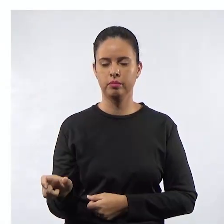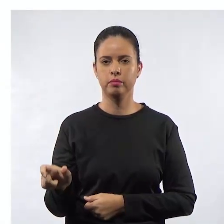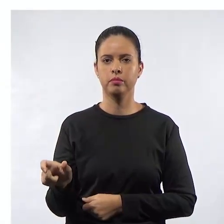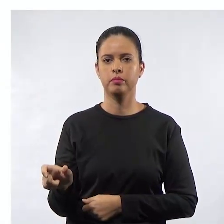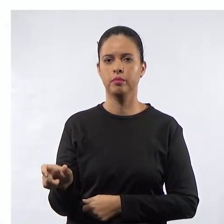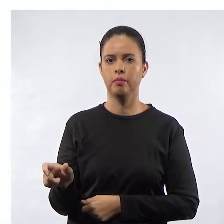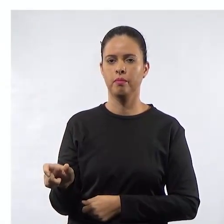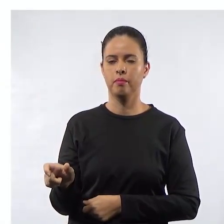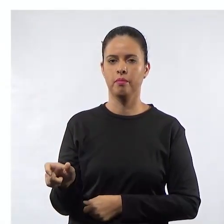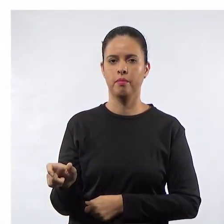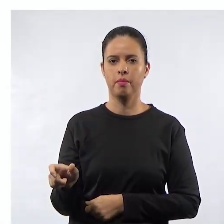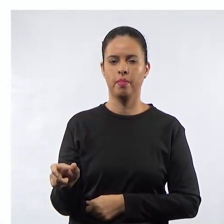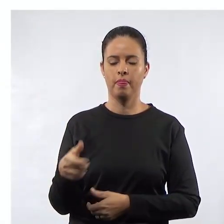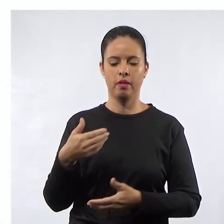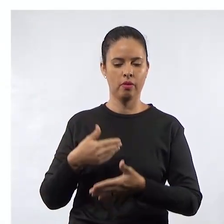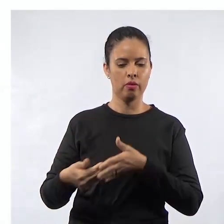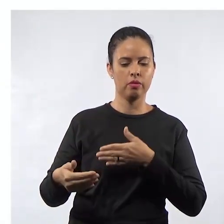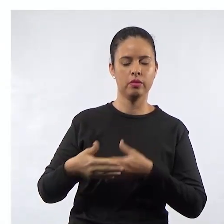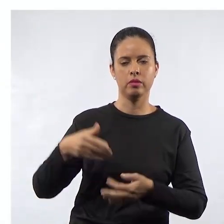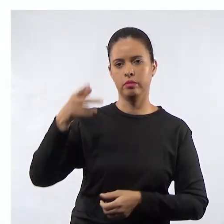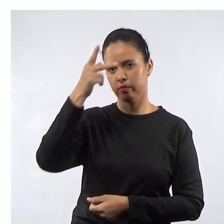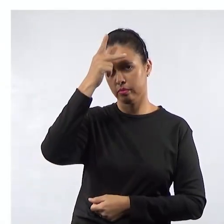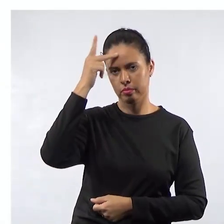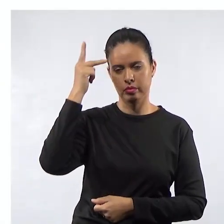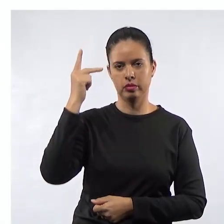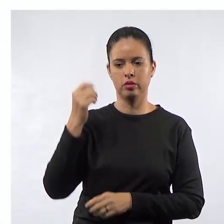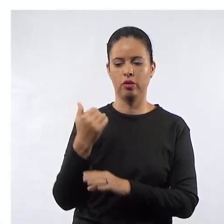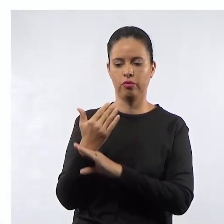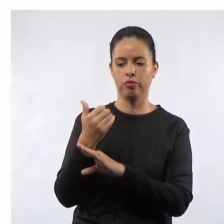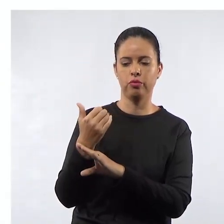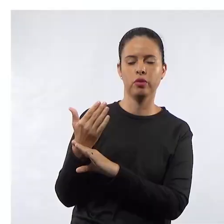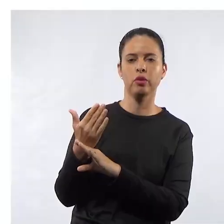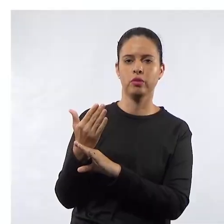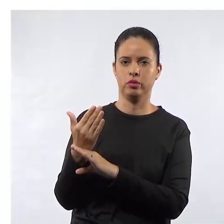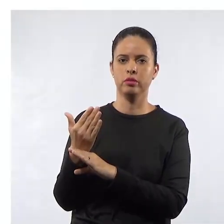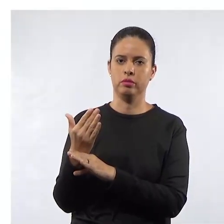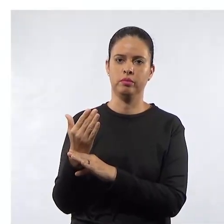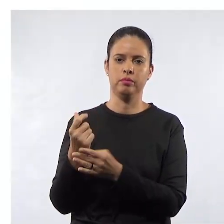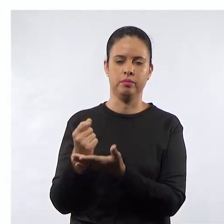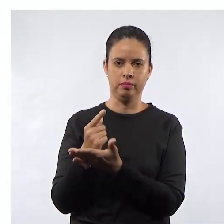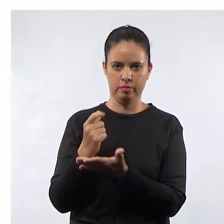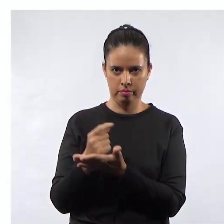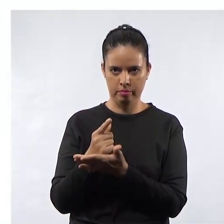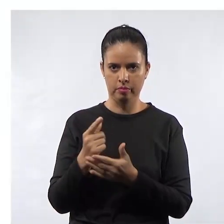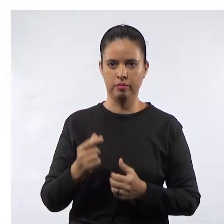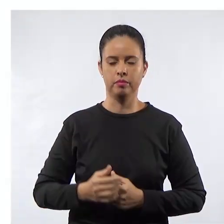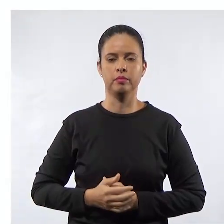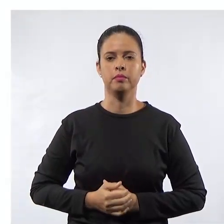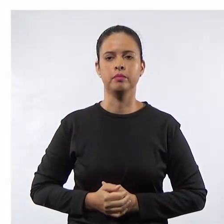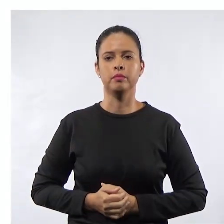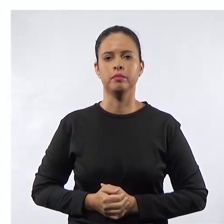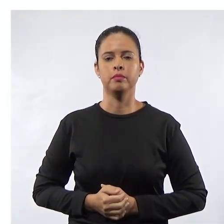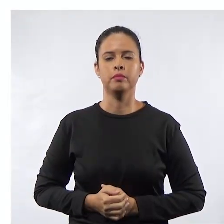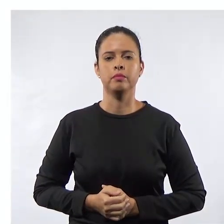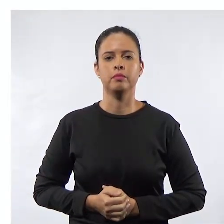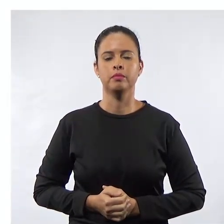terceiro de que fala este inciso é qualquer pessoa alheia à relação de consumo, tá ok?